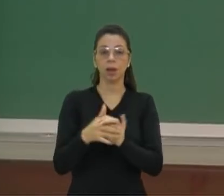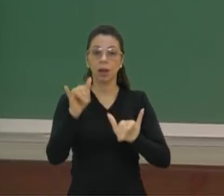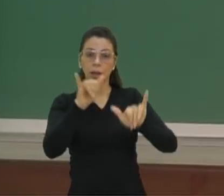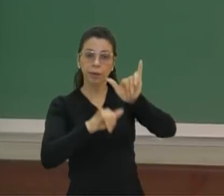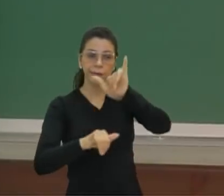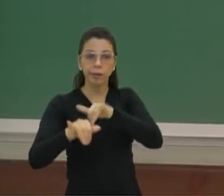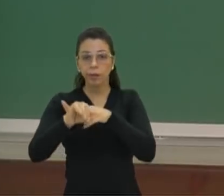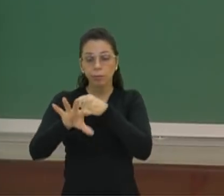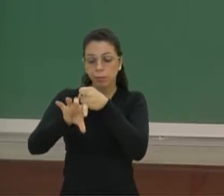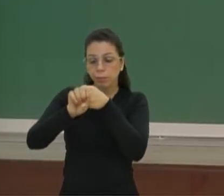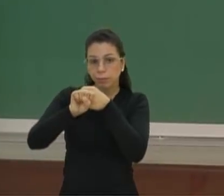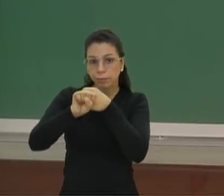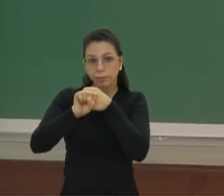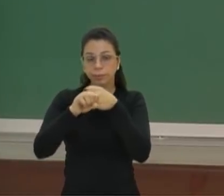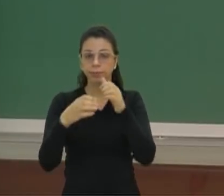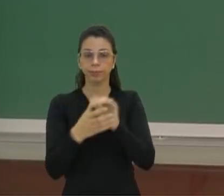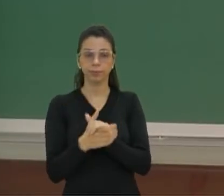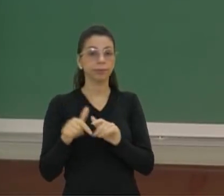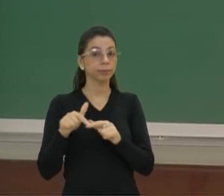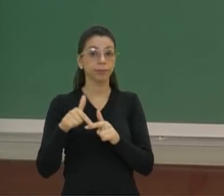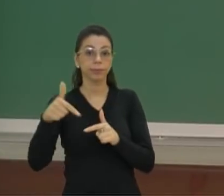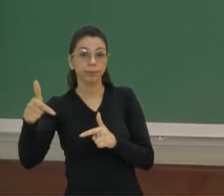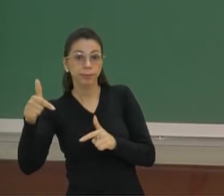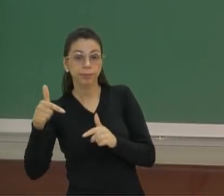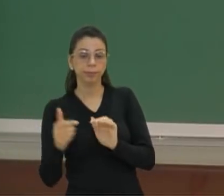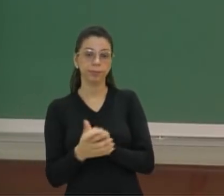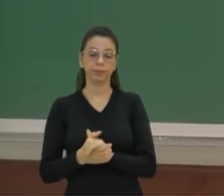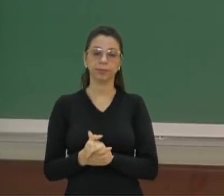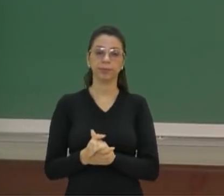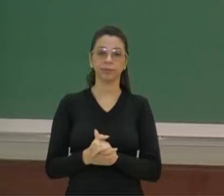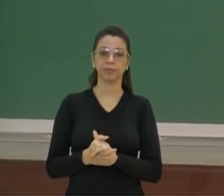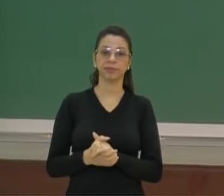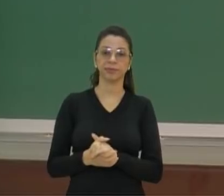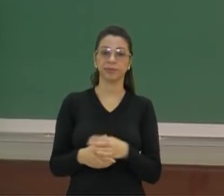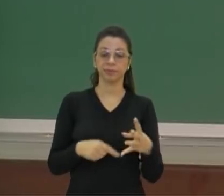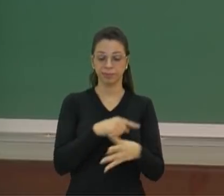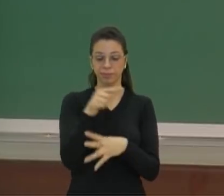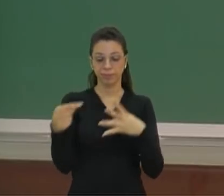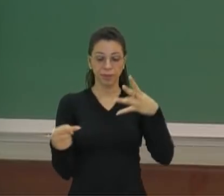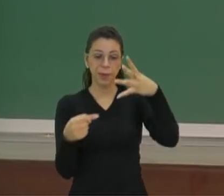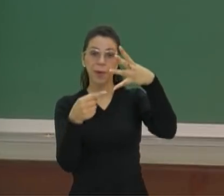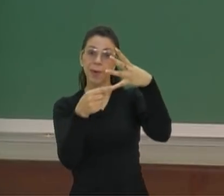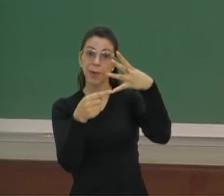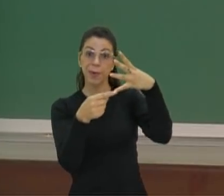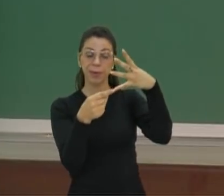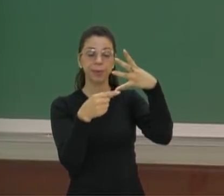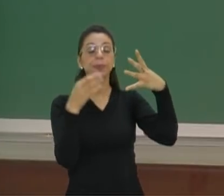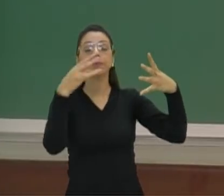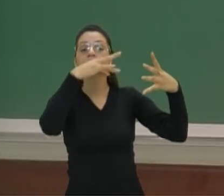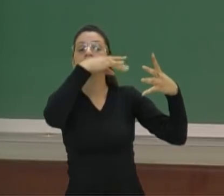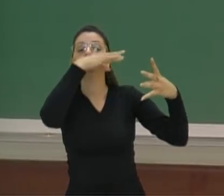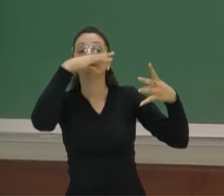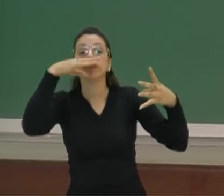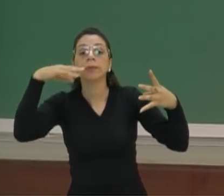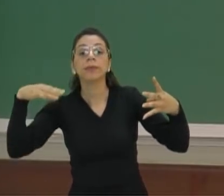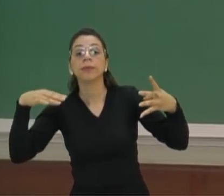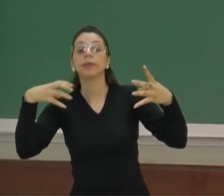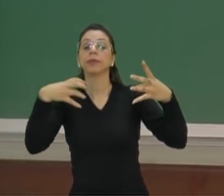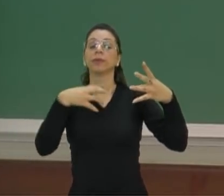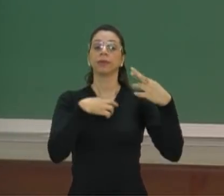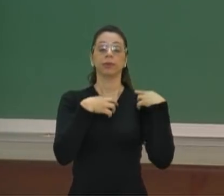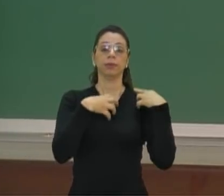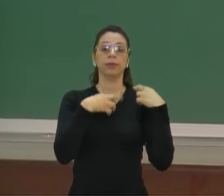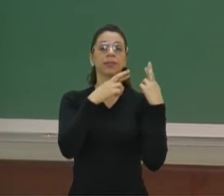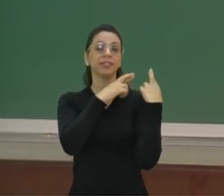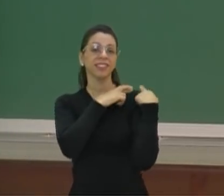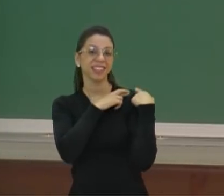quimiorreceptoras. Vamos para o próximo, quarto sentido, olfato. É o sentido responsável pela